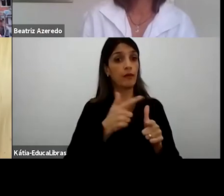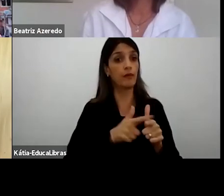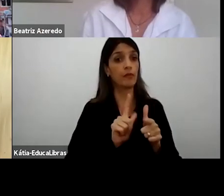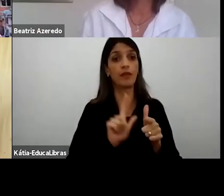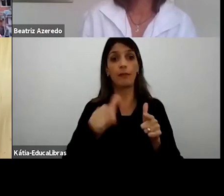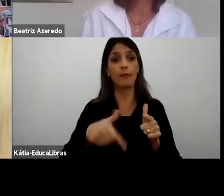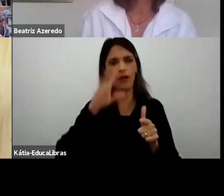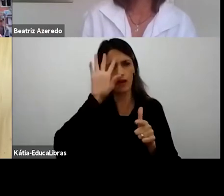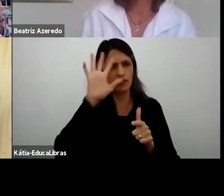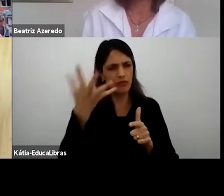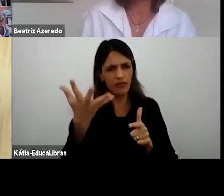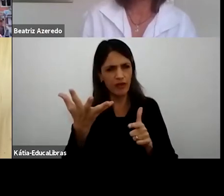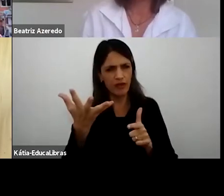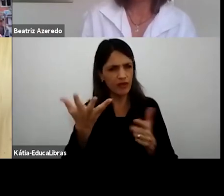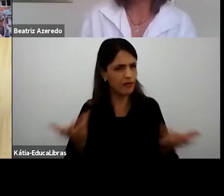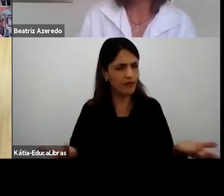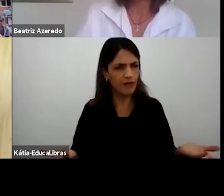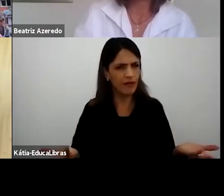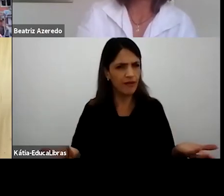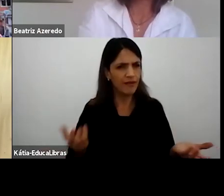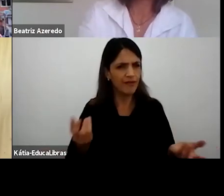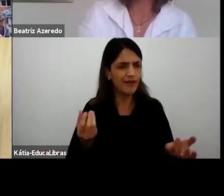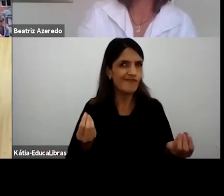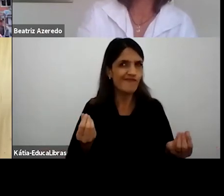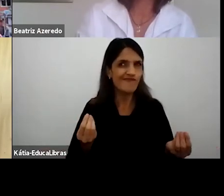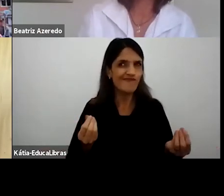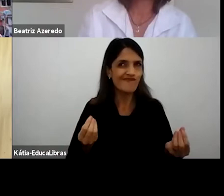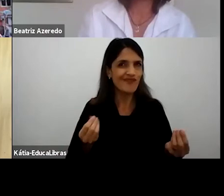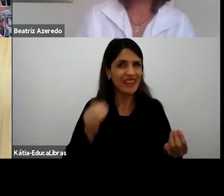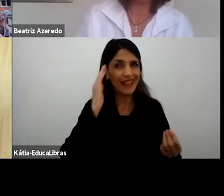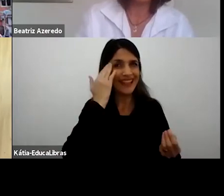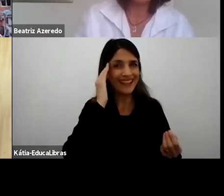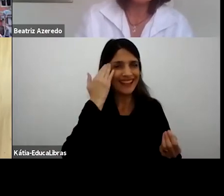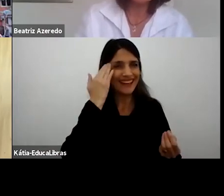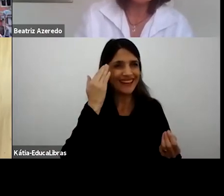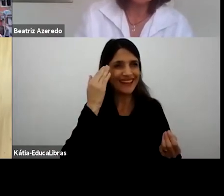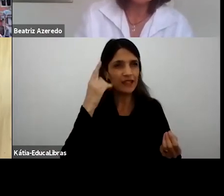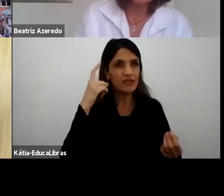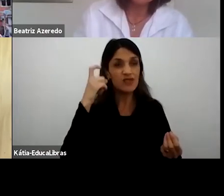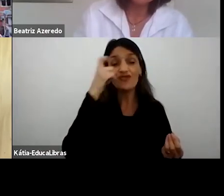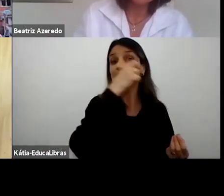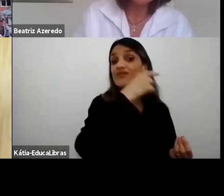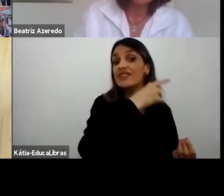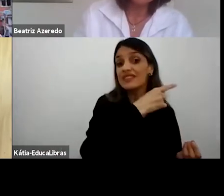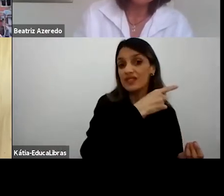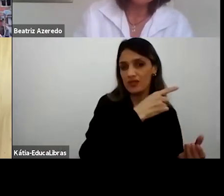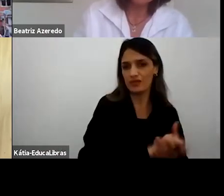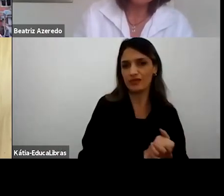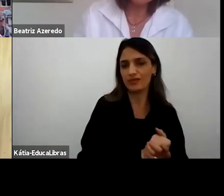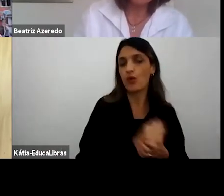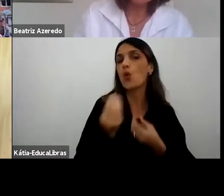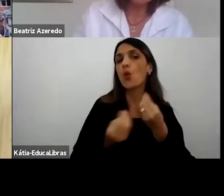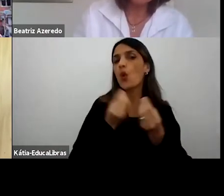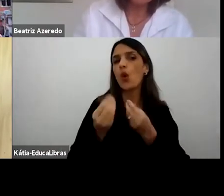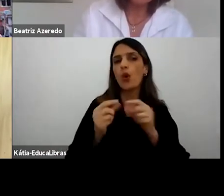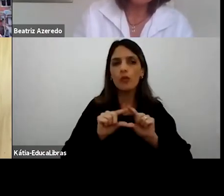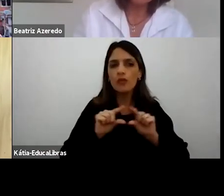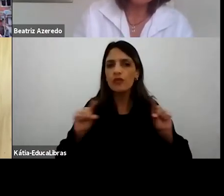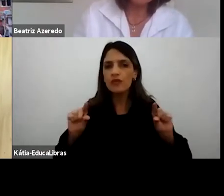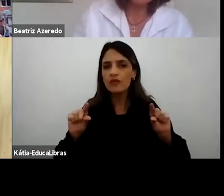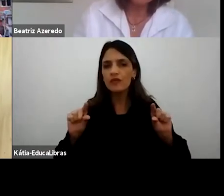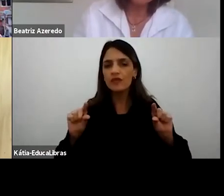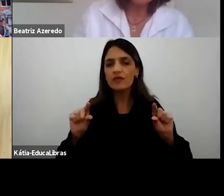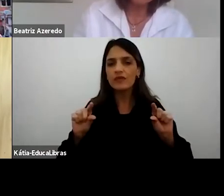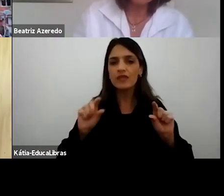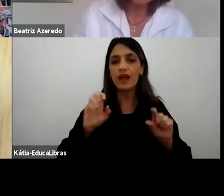E é difícil entender a profundidade ou a abrangência dessa frase, não porque é de Einstein, mas